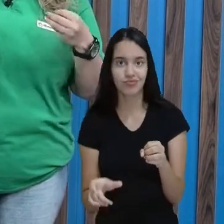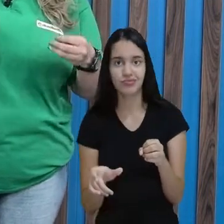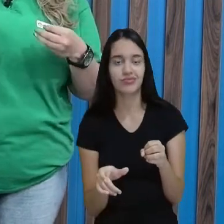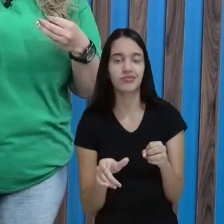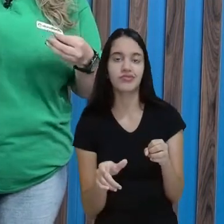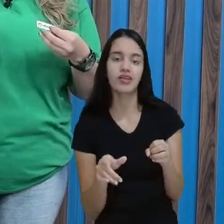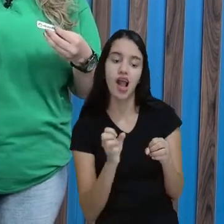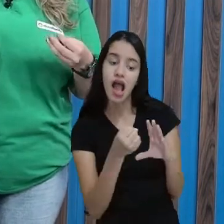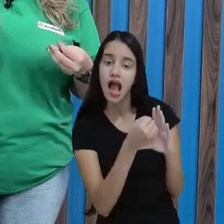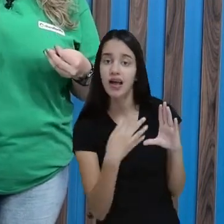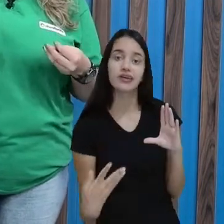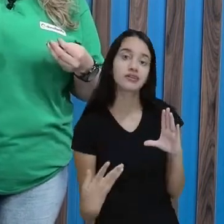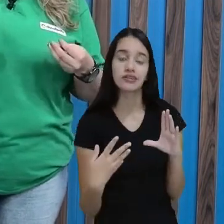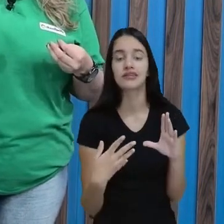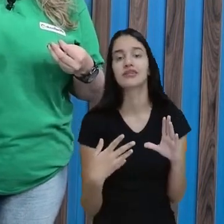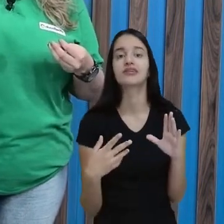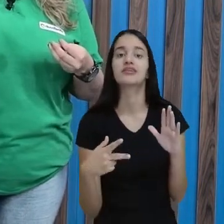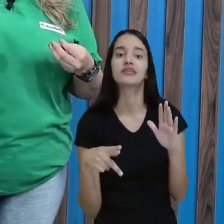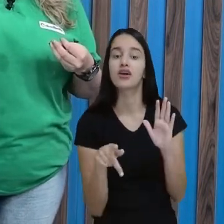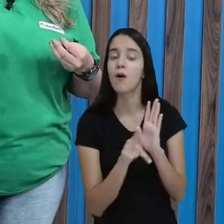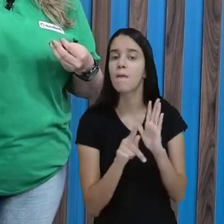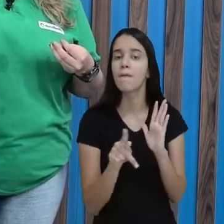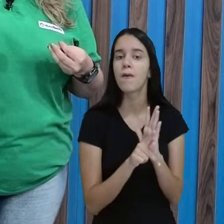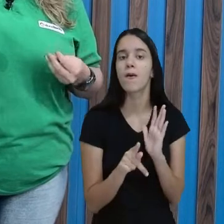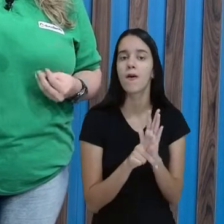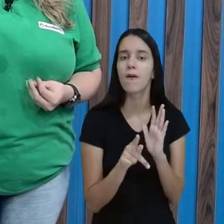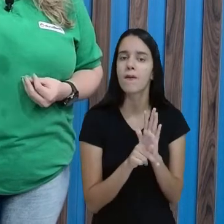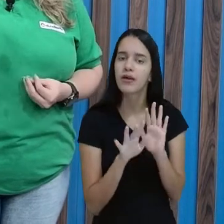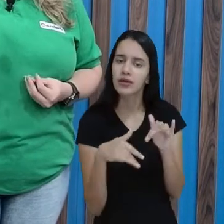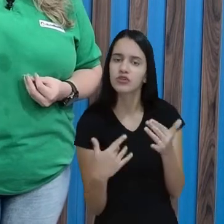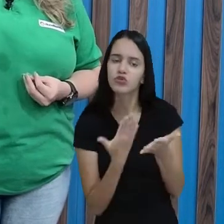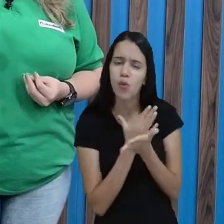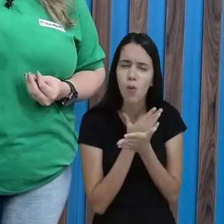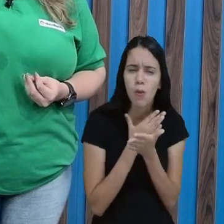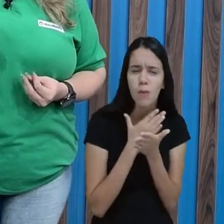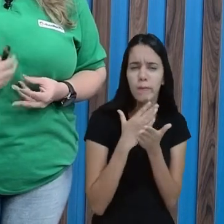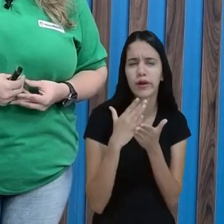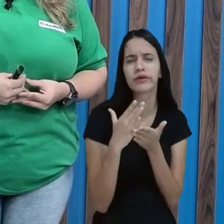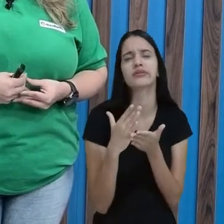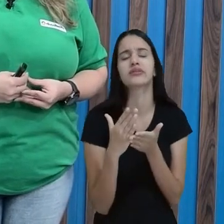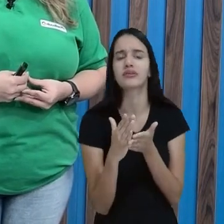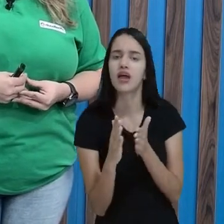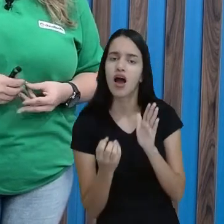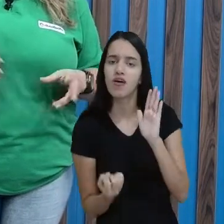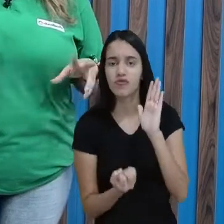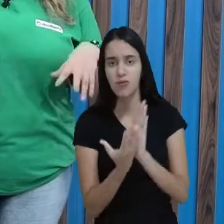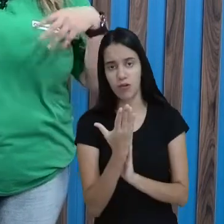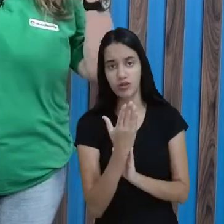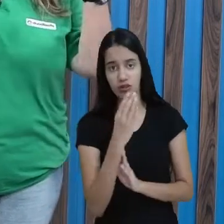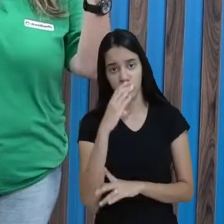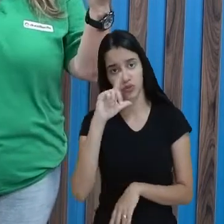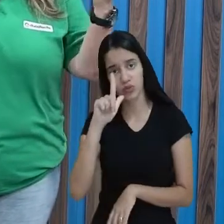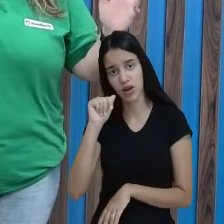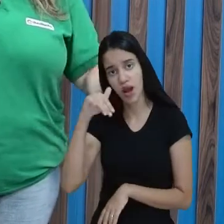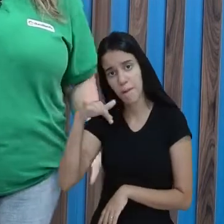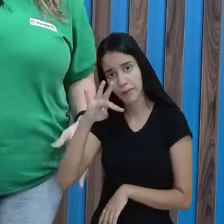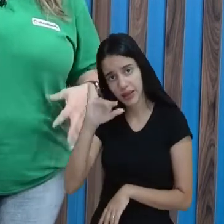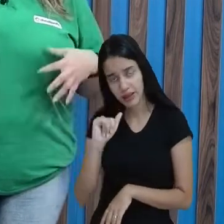essa característica lá que foi herdada, né, veio dali, desde o iniciozinho da formação do gameta, pode